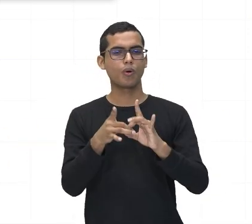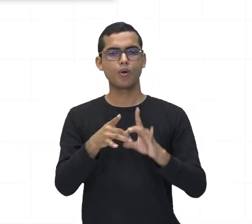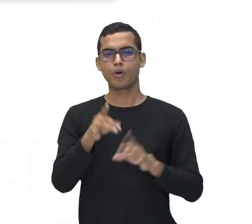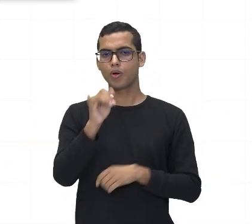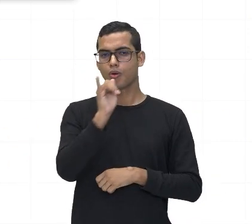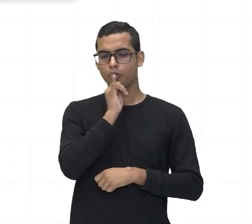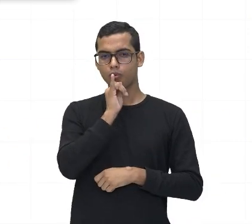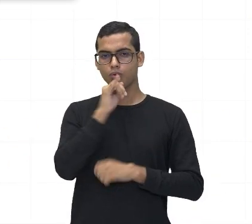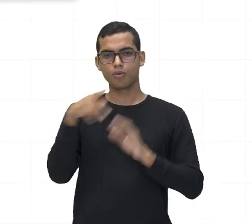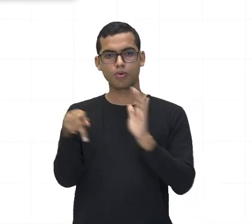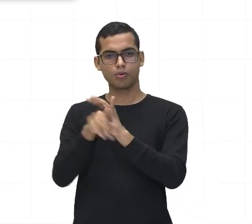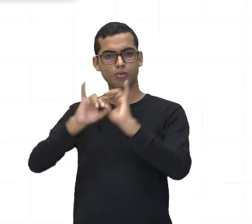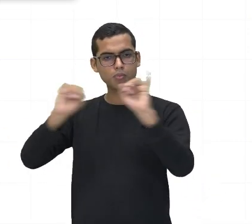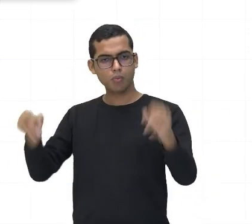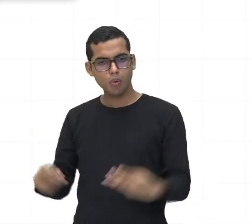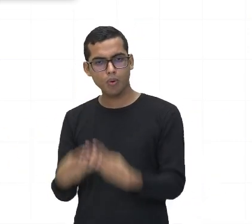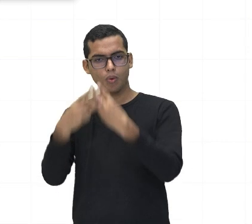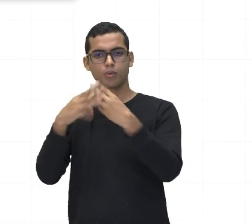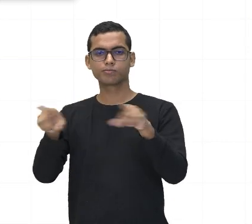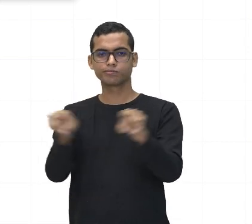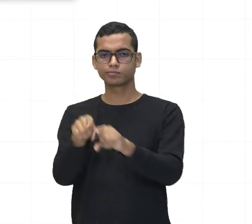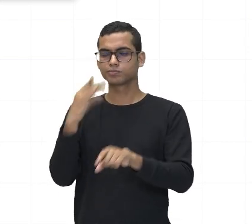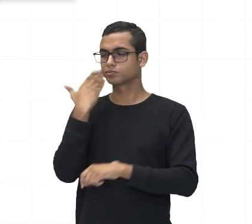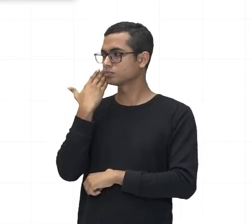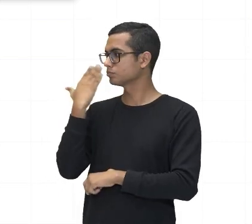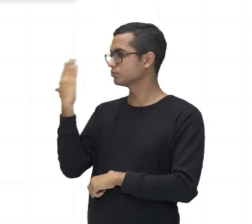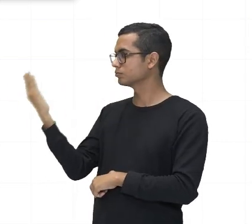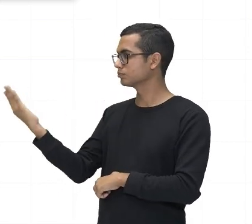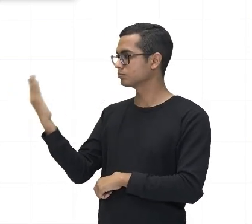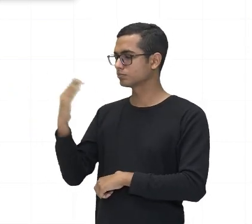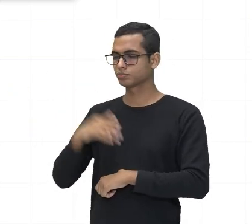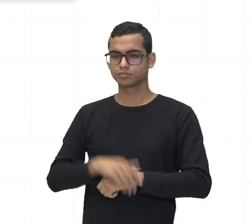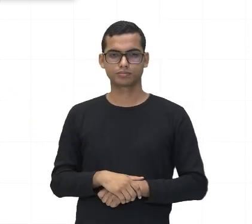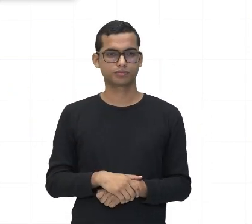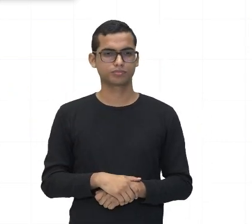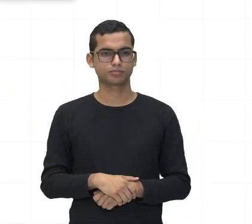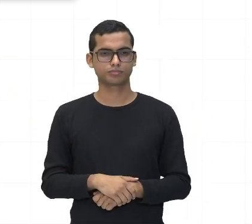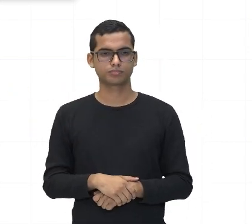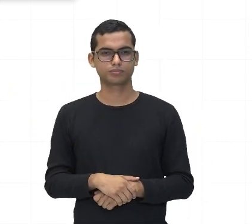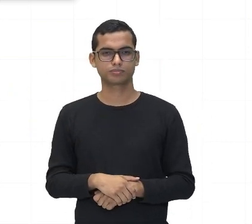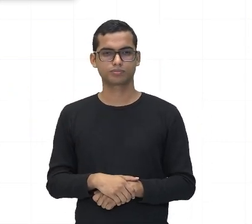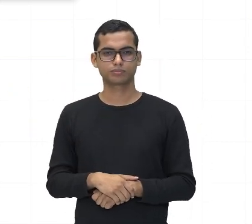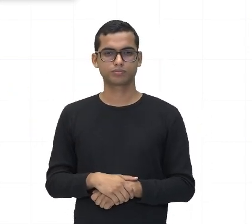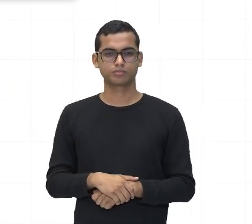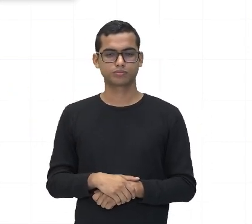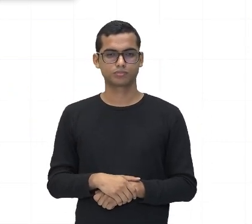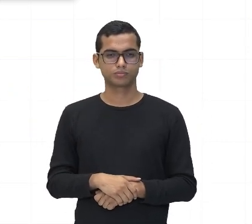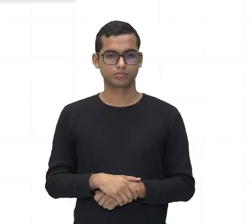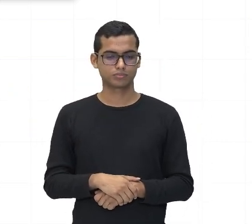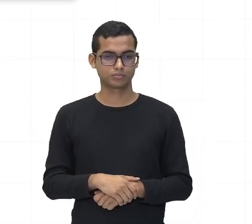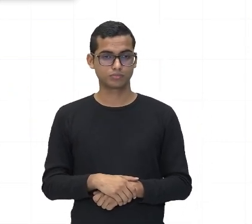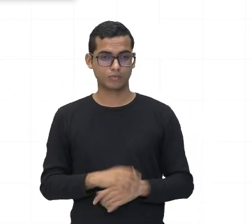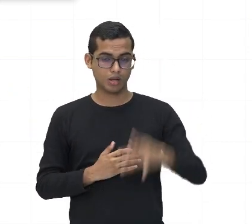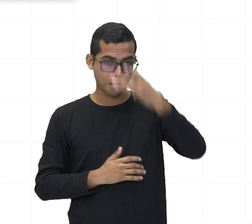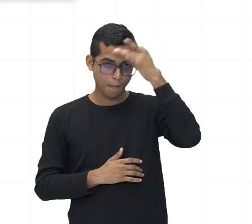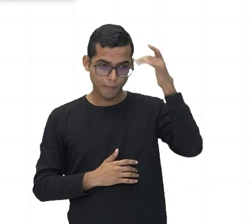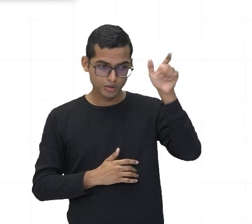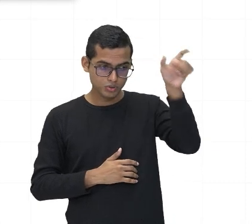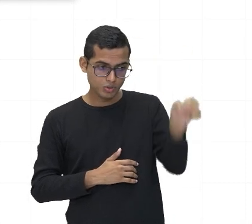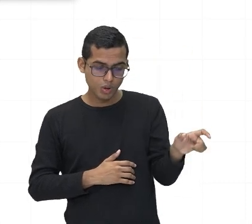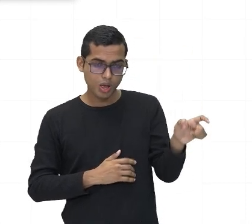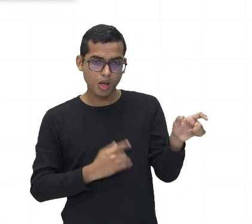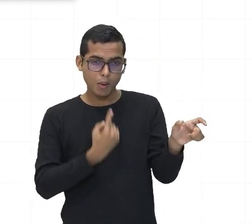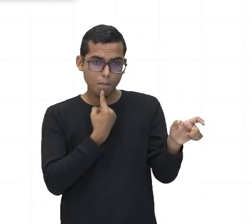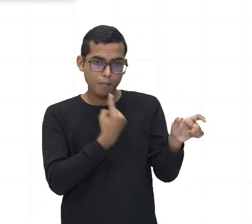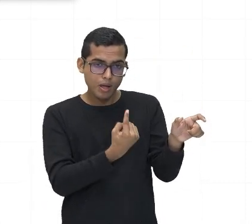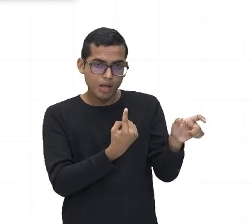no judaísmo, como vamos ver na próxima cartela. Não faças ao seu semelhante aquilo que